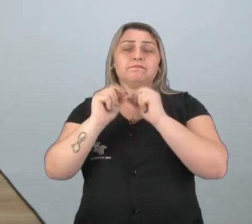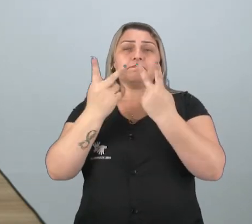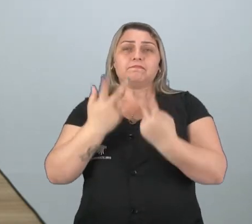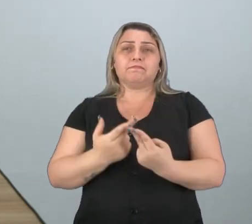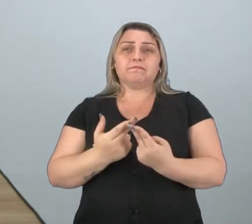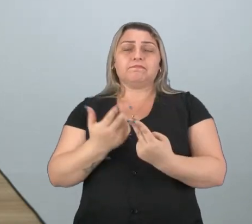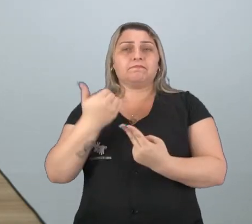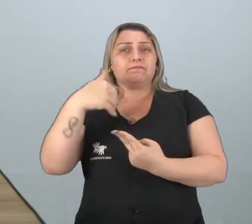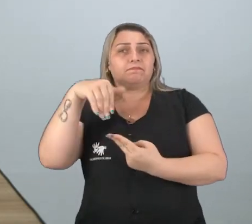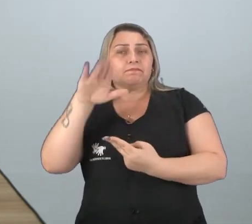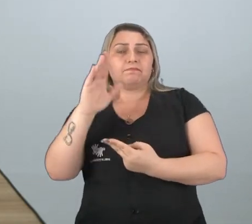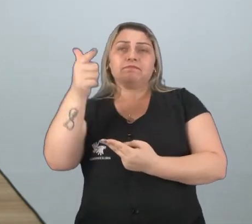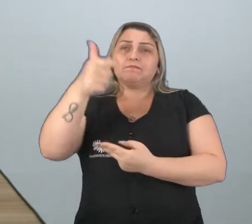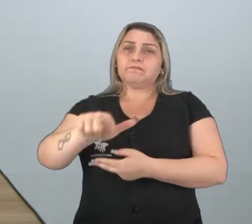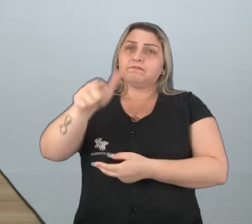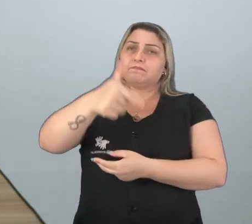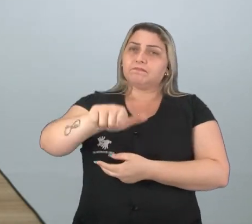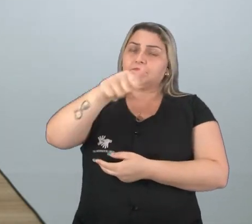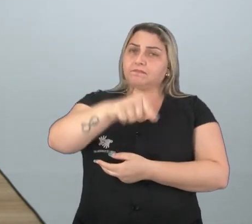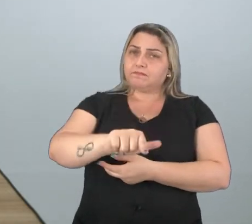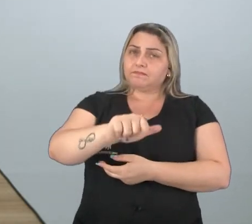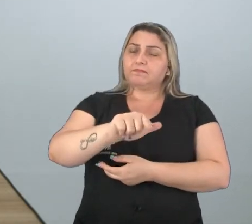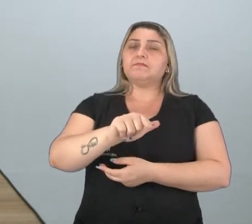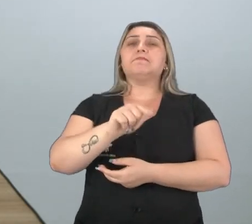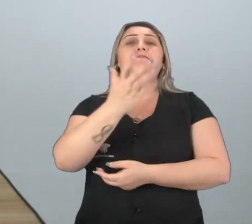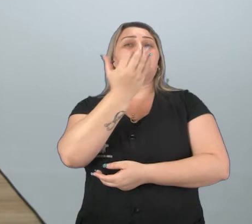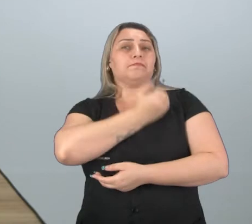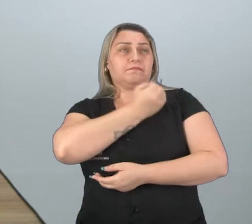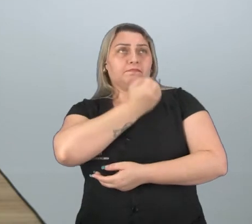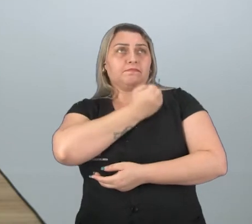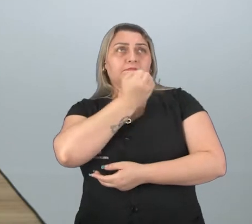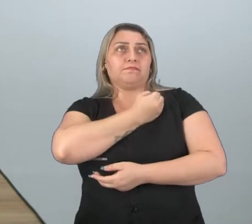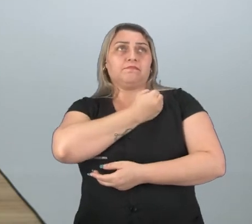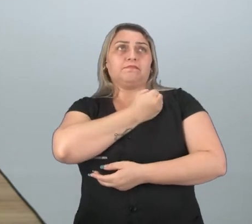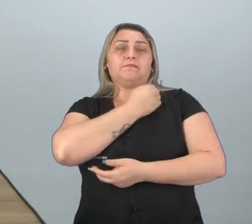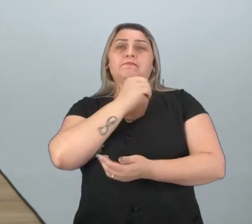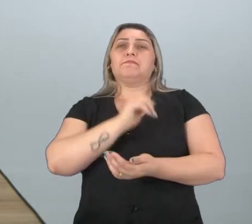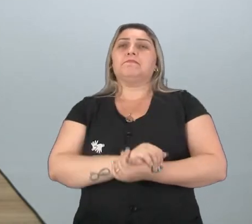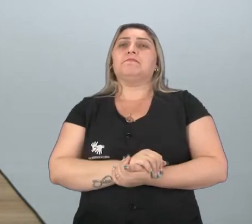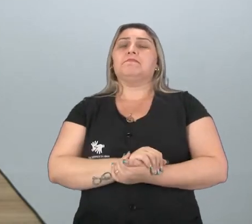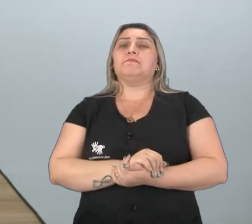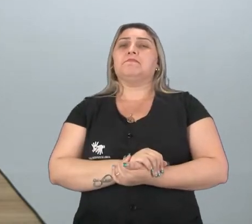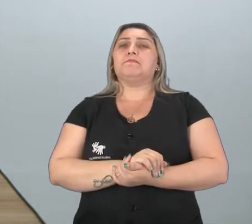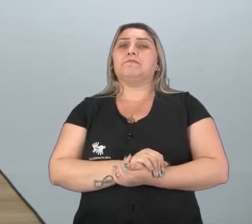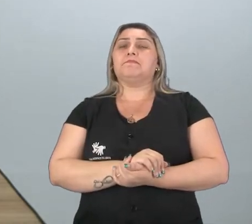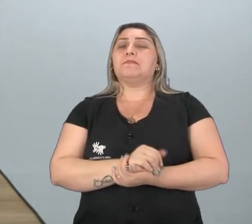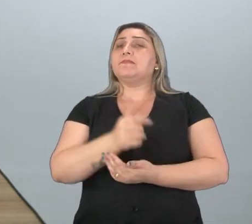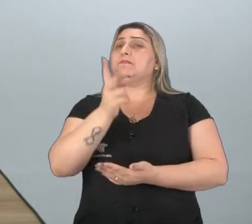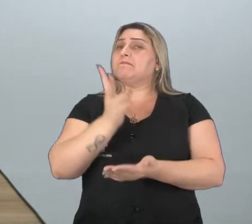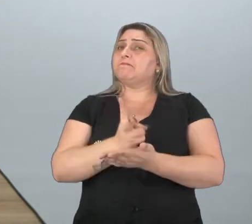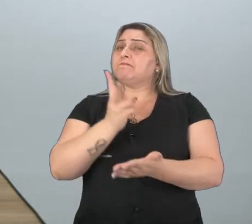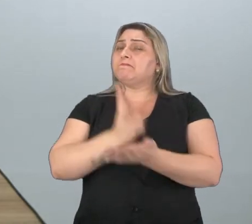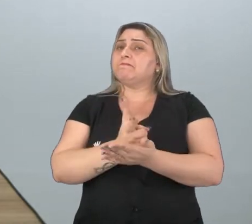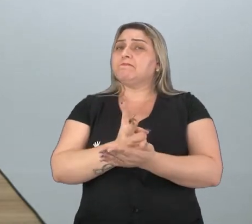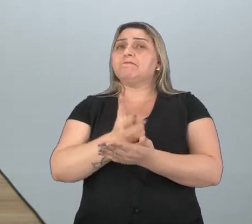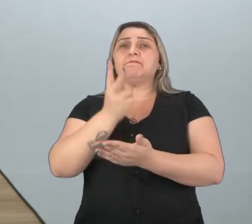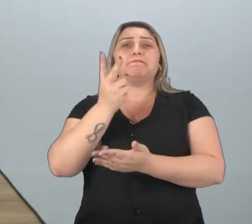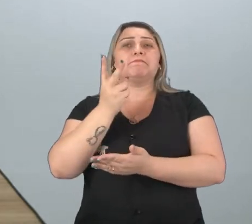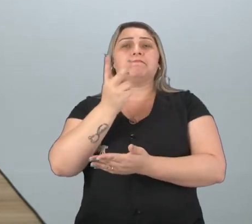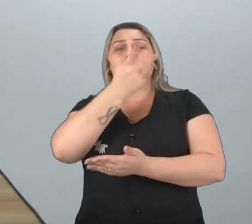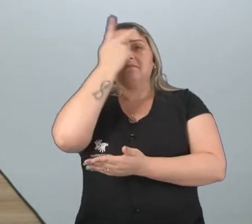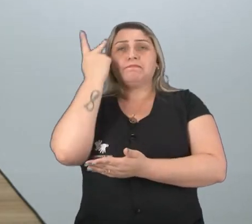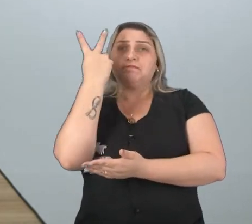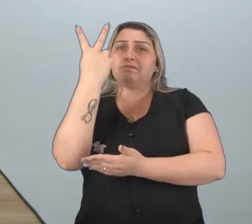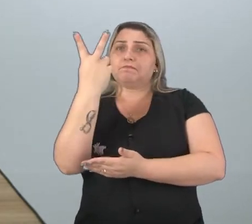iguais? Por mais que se repitam esses algarismos, eles não vão dar para ligar para a mesma